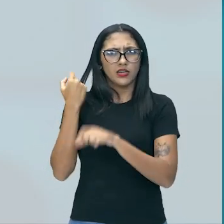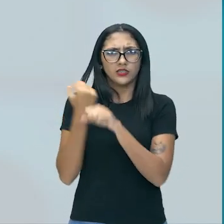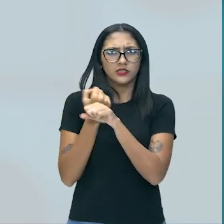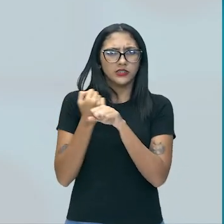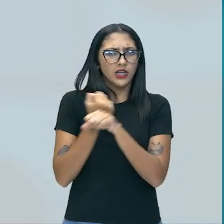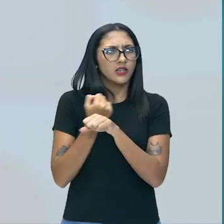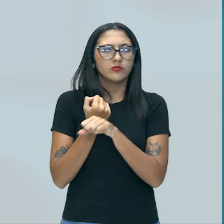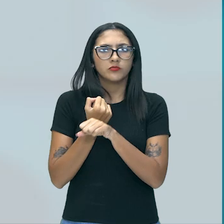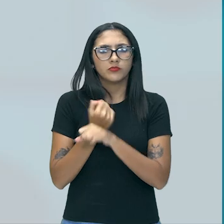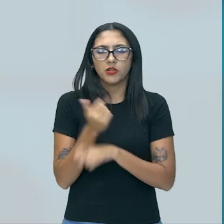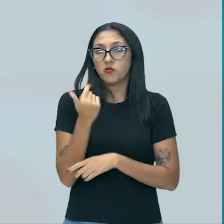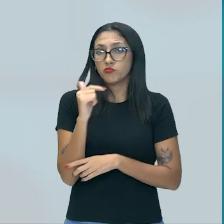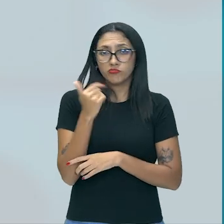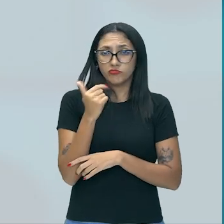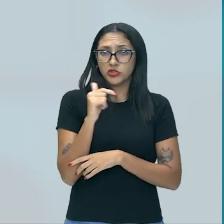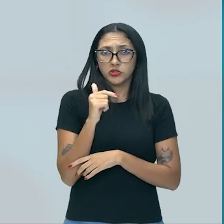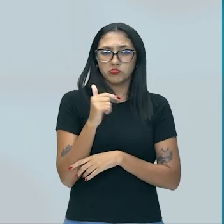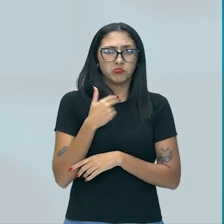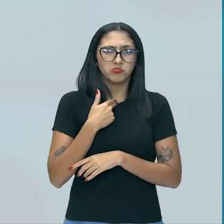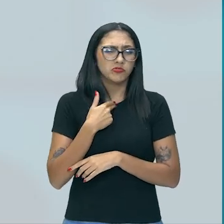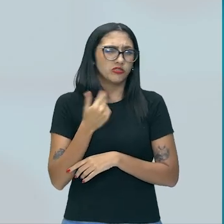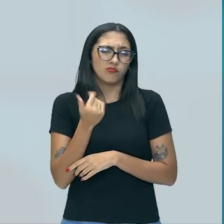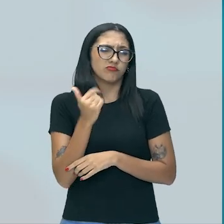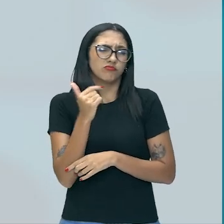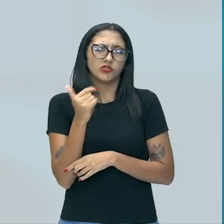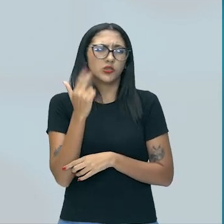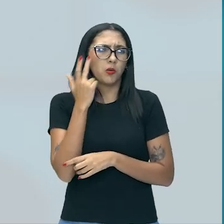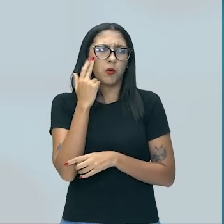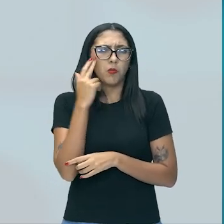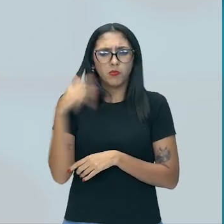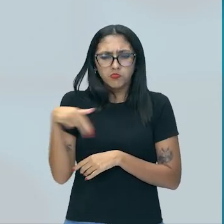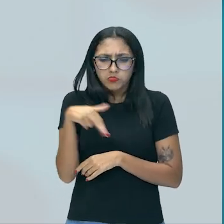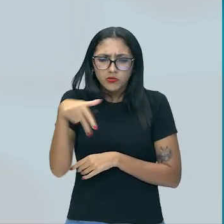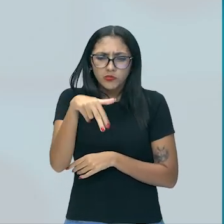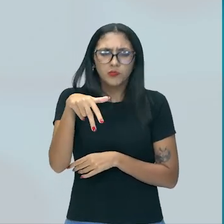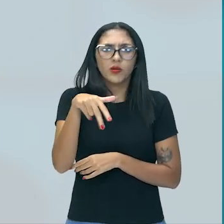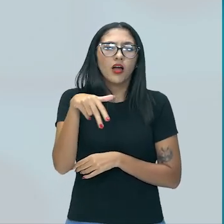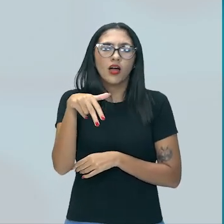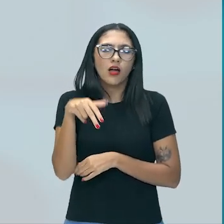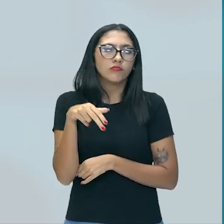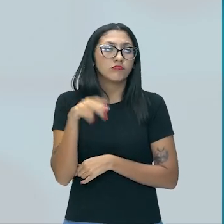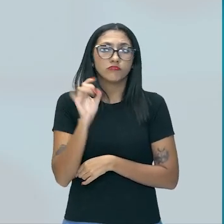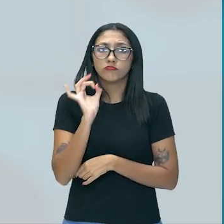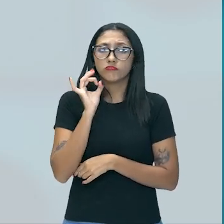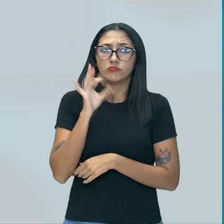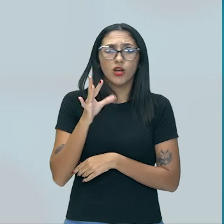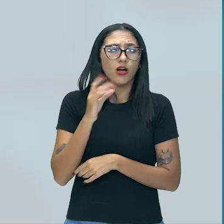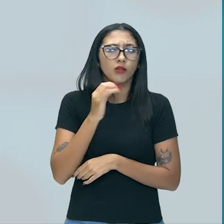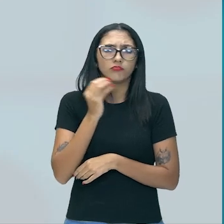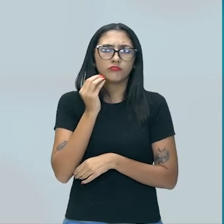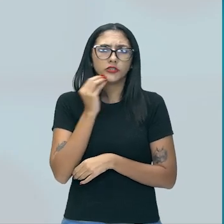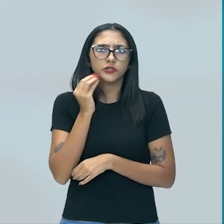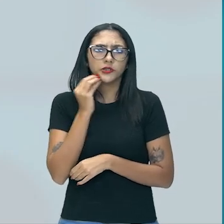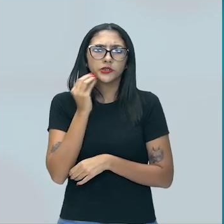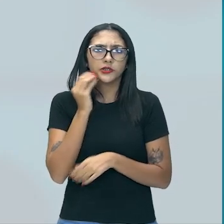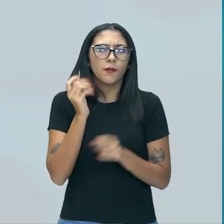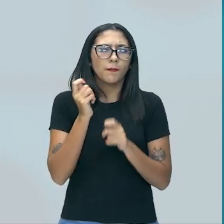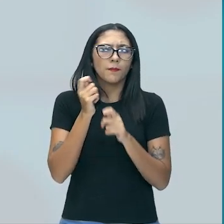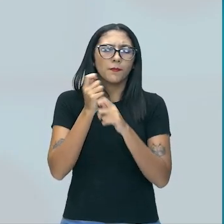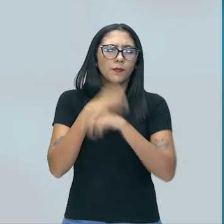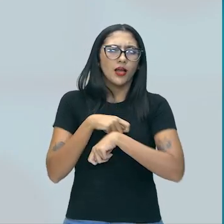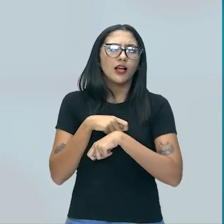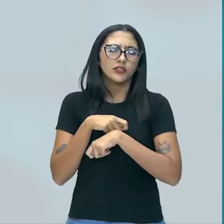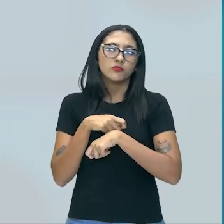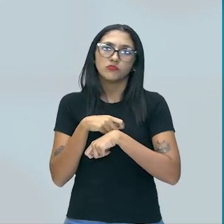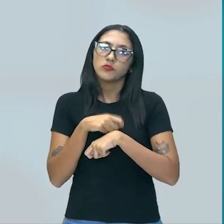ele não tinha pontuação, ele não pontuava, ele dava apenas essa possibilidade, né, de